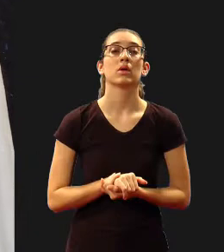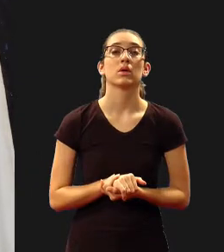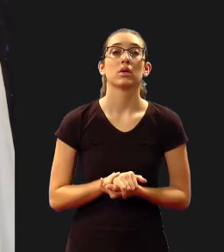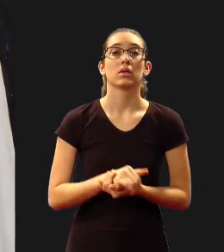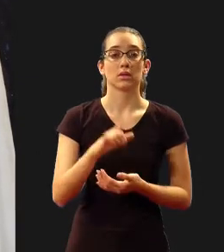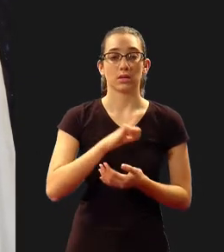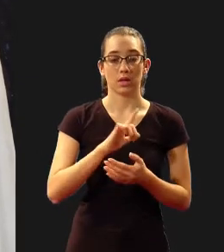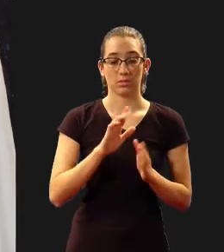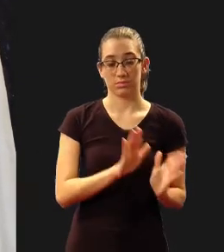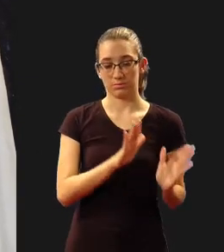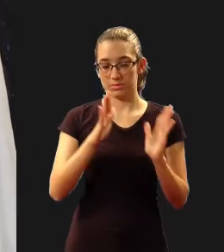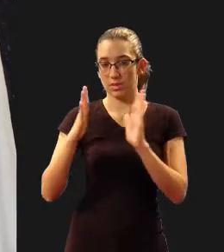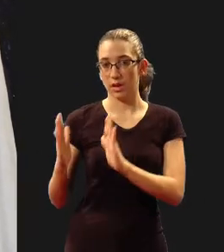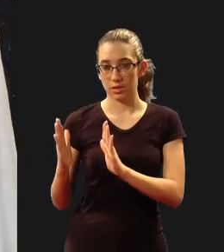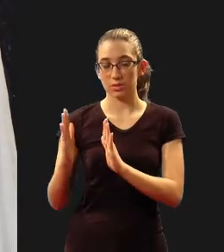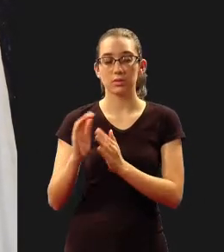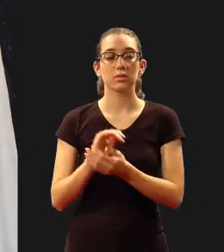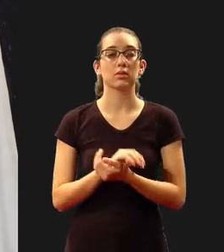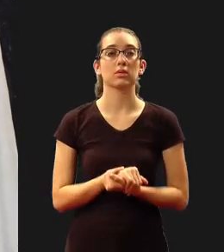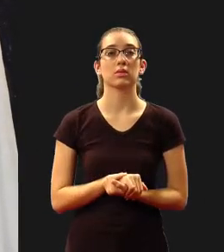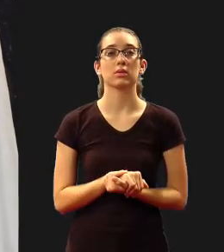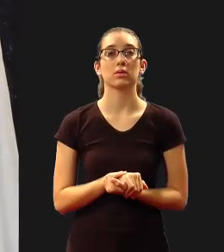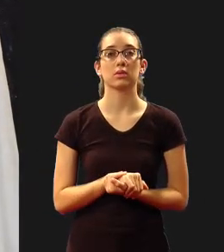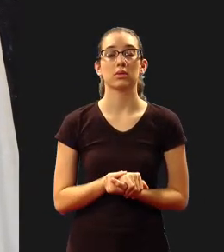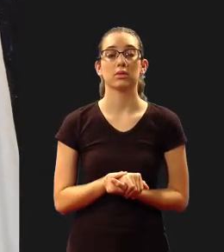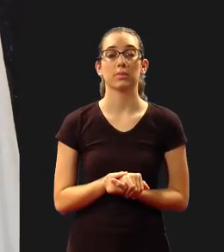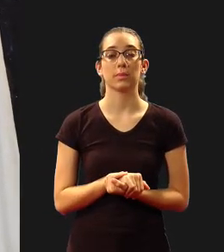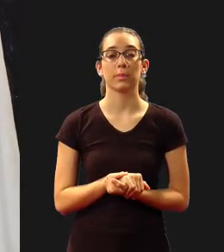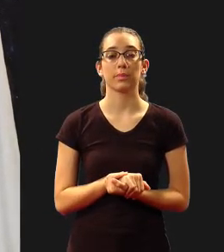Ele tem ao seu lado